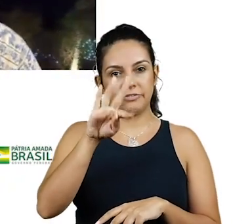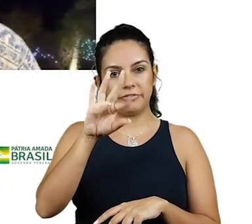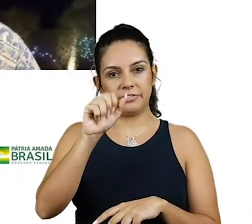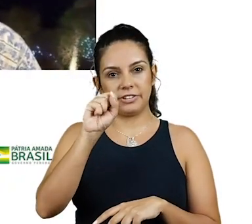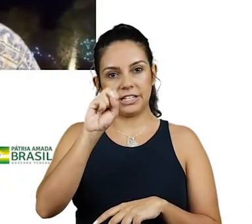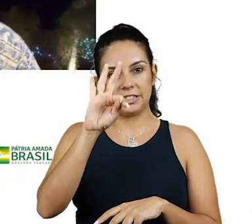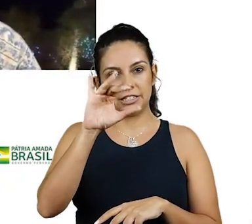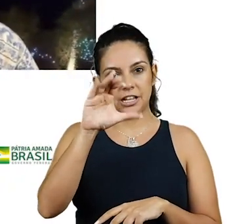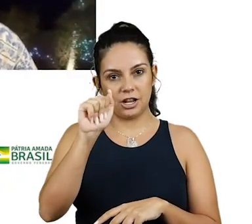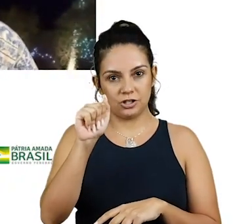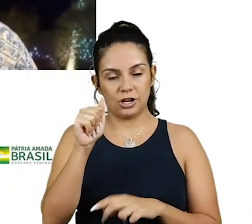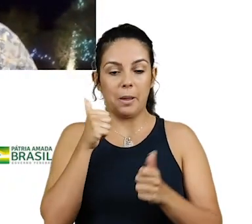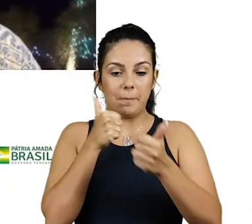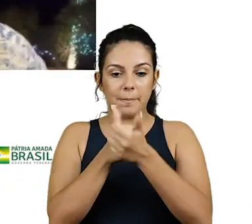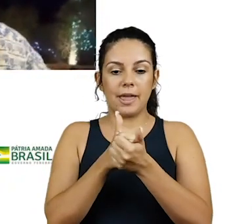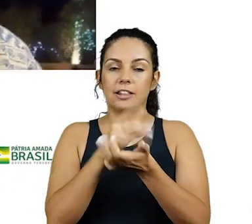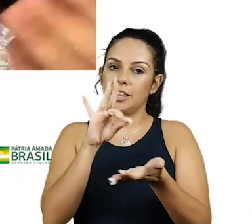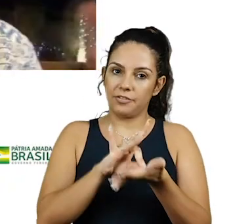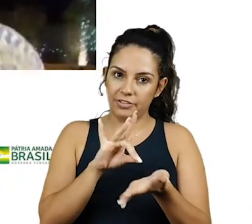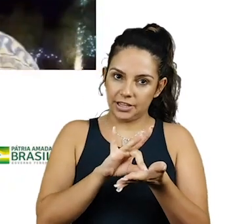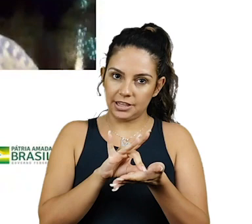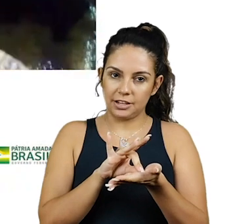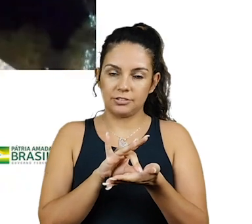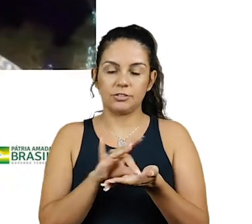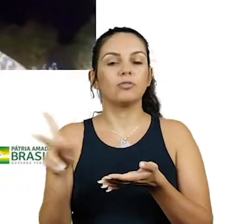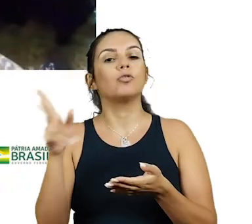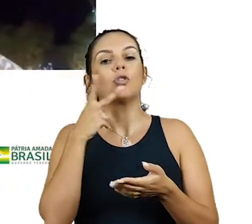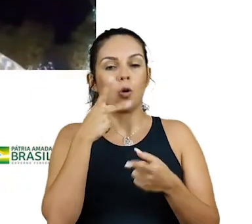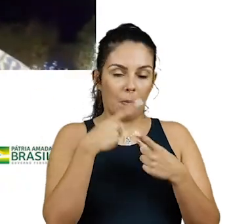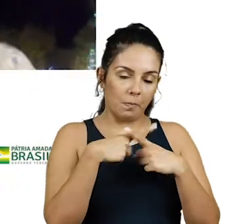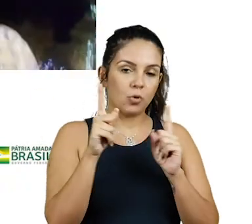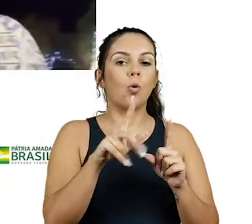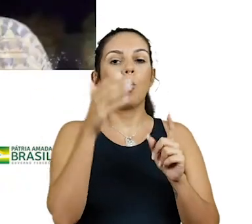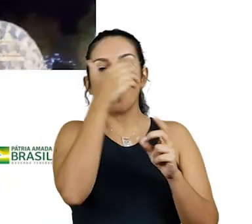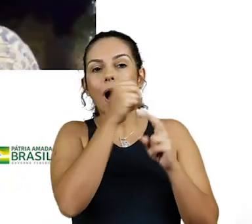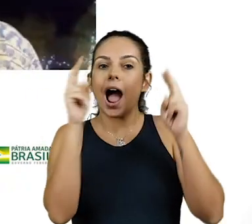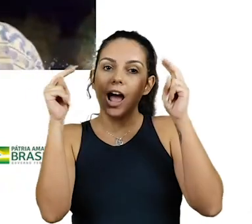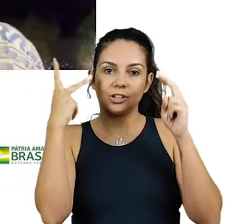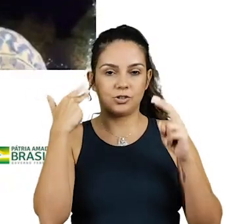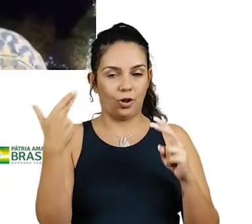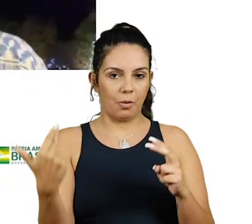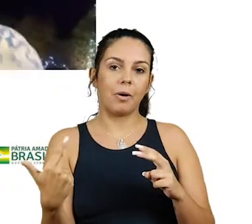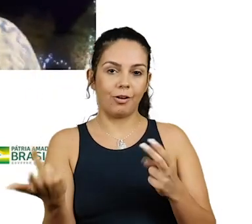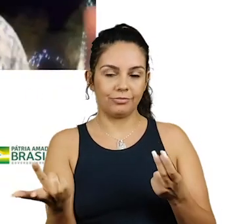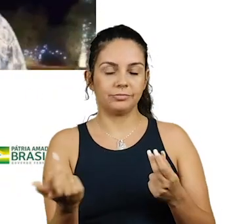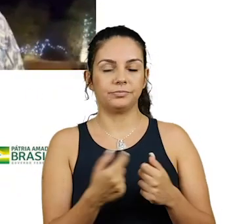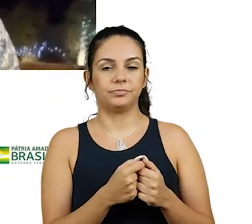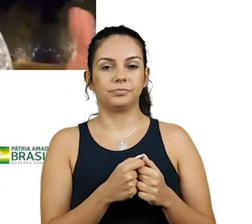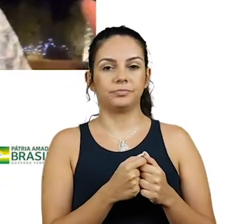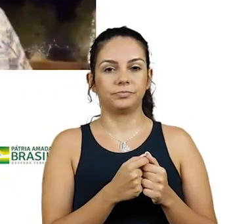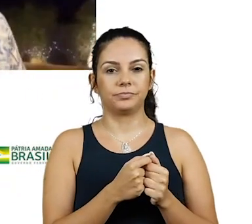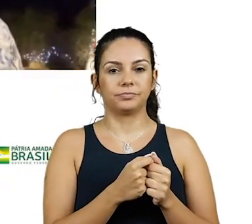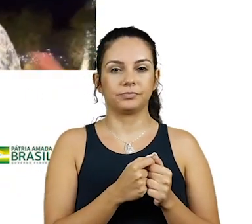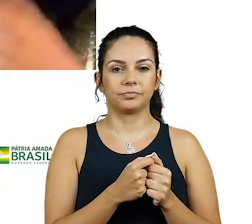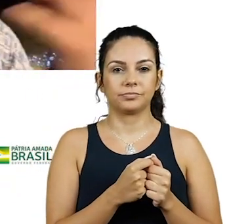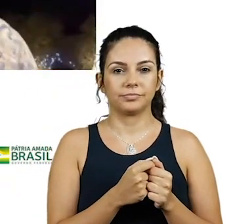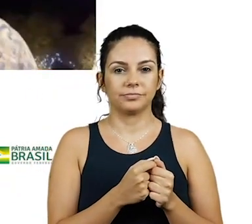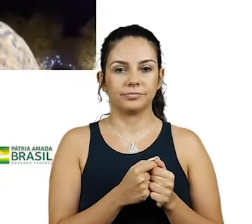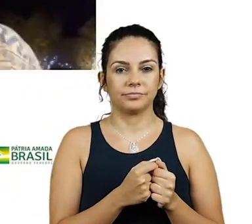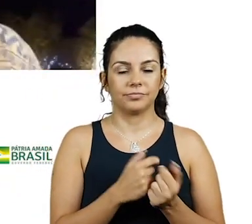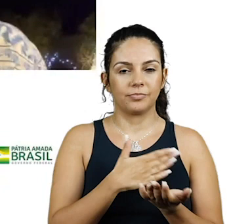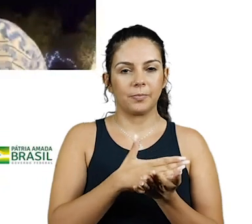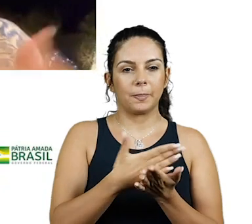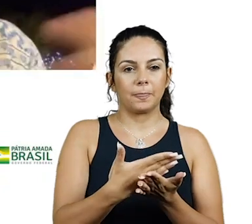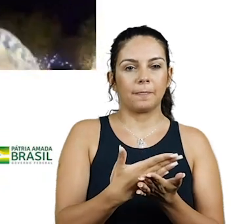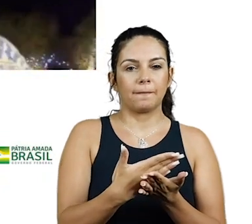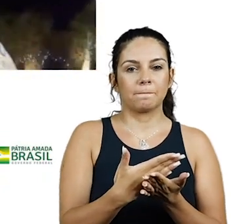realidade quanto a própria realidade. Por isso, o quase normal, né? Agora, por que não? Falta muito pouco para eles tentarem aqui